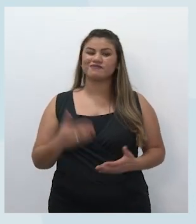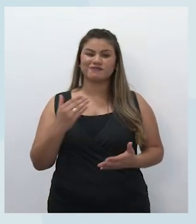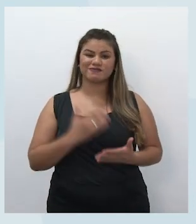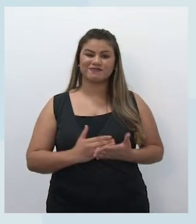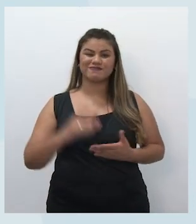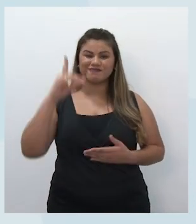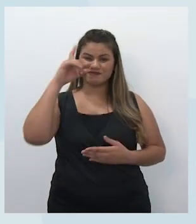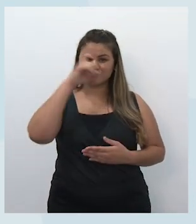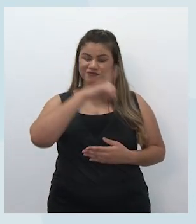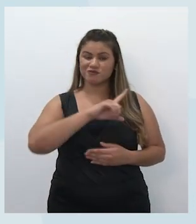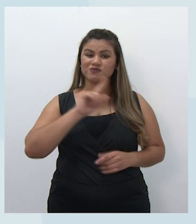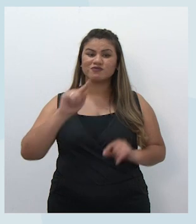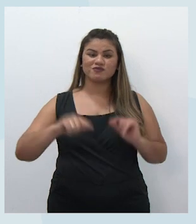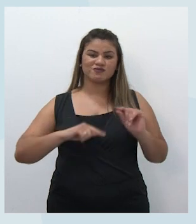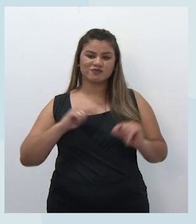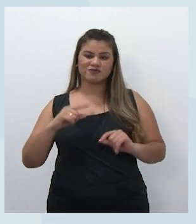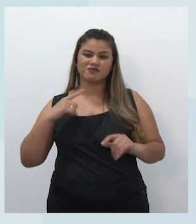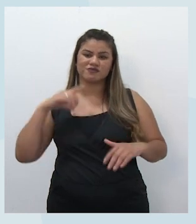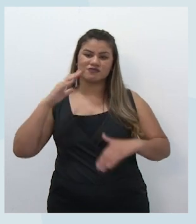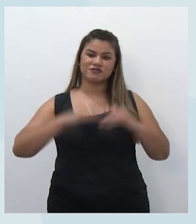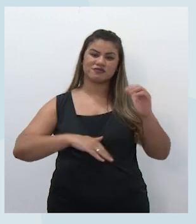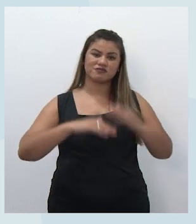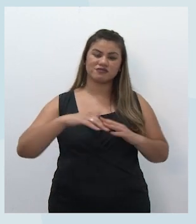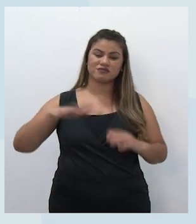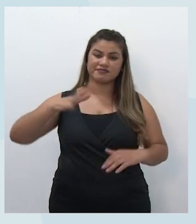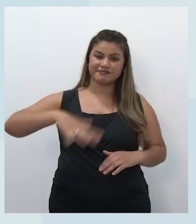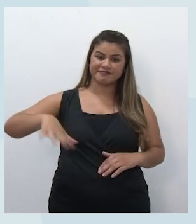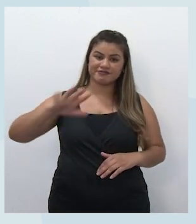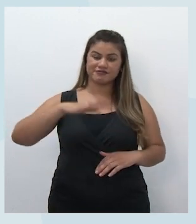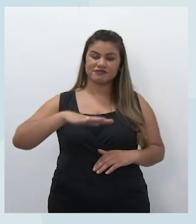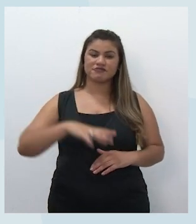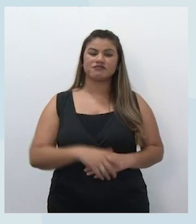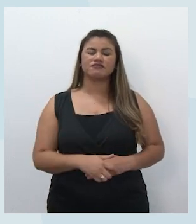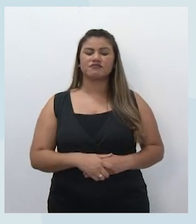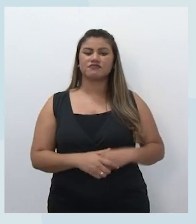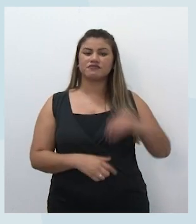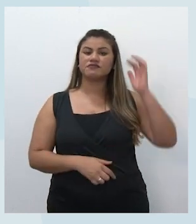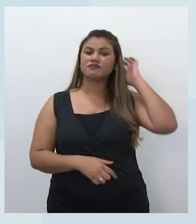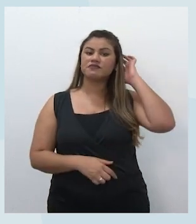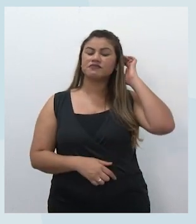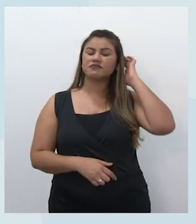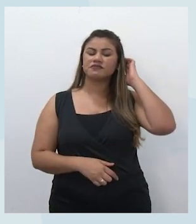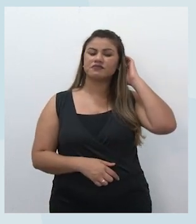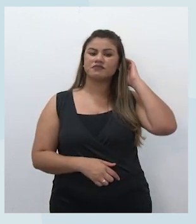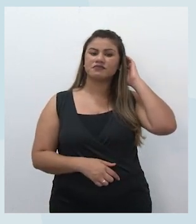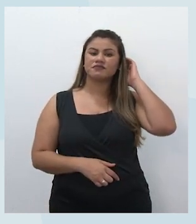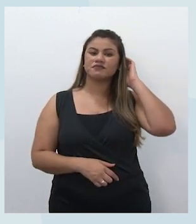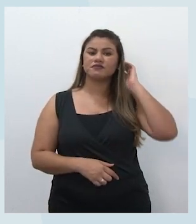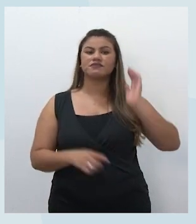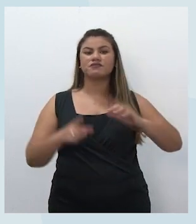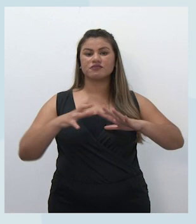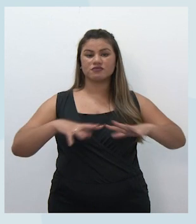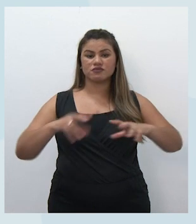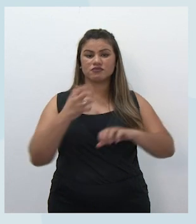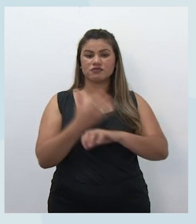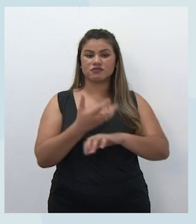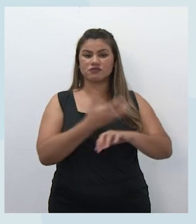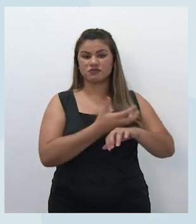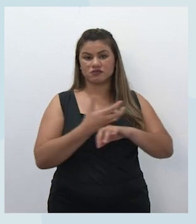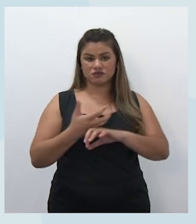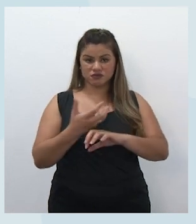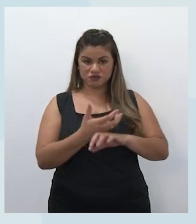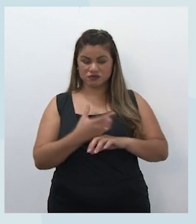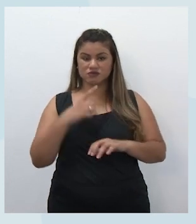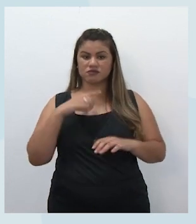seja, nós temos habilidades da área, né? Todos os componentes irão trabalhar especificamente com a